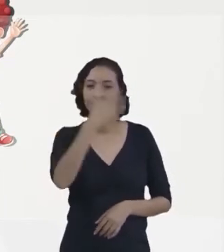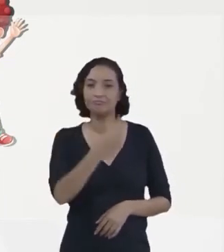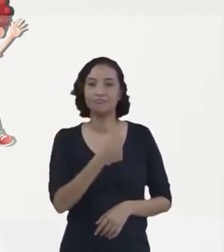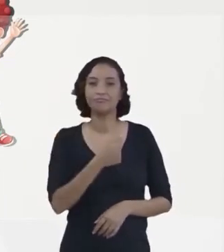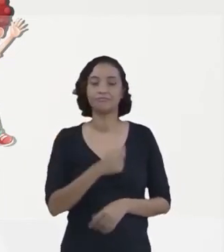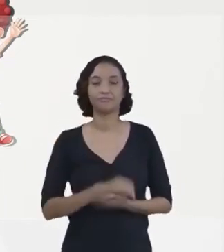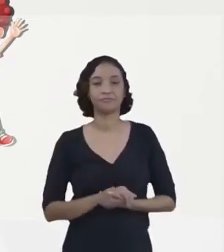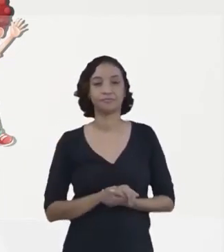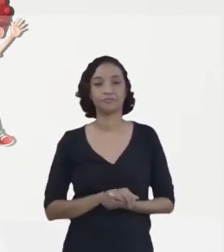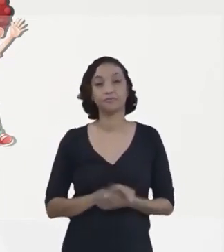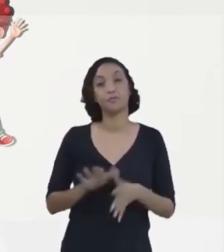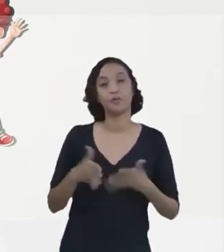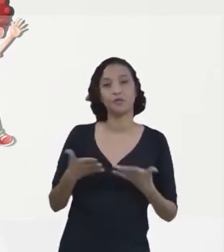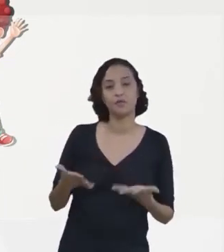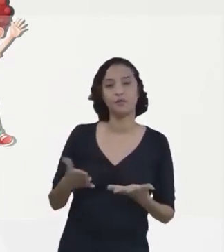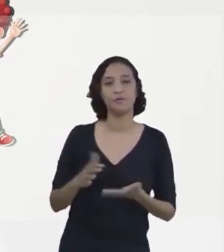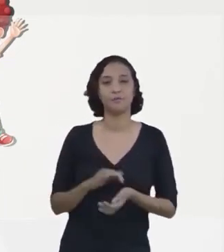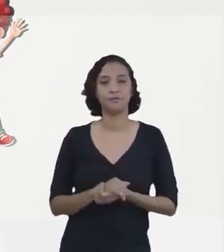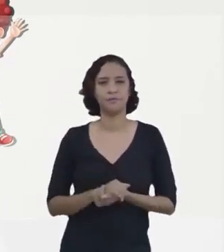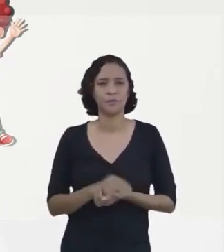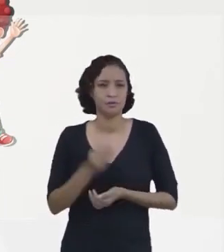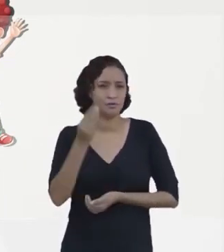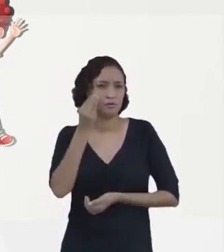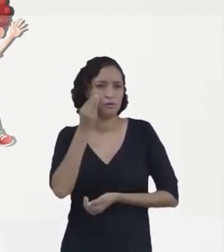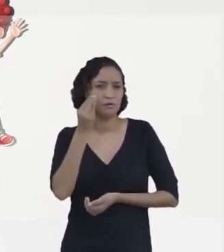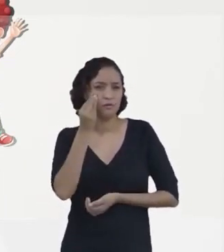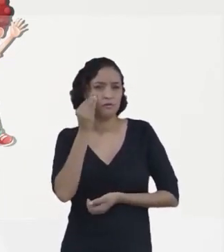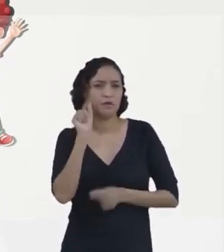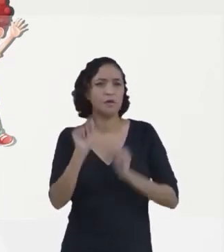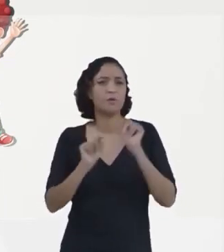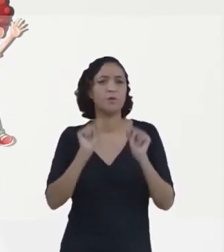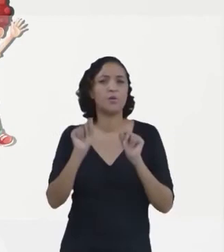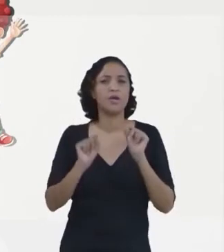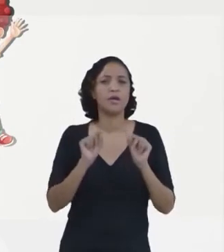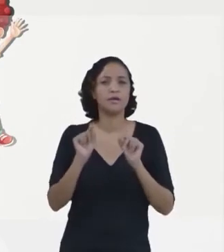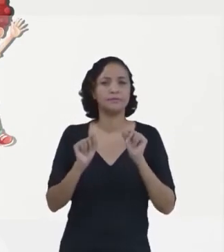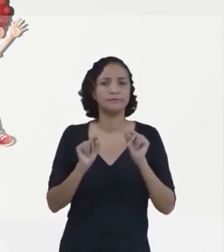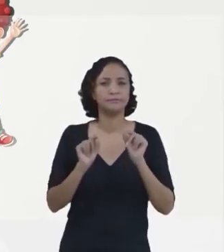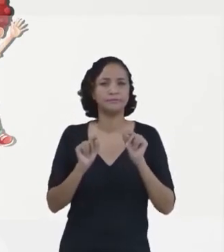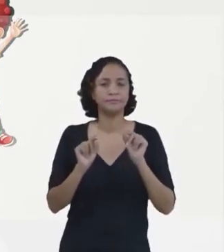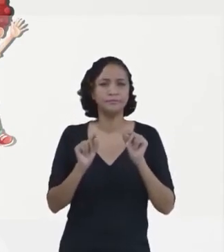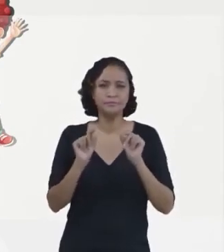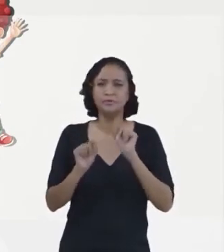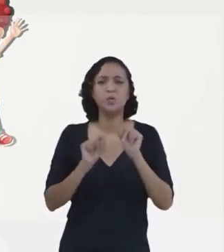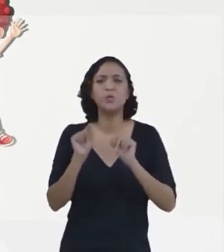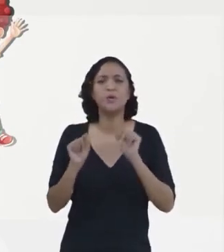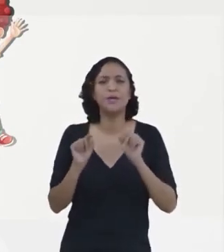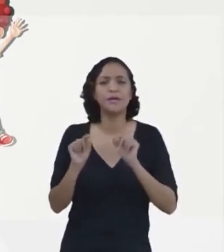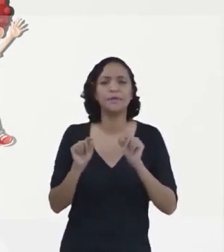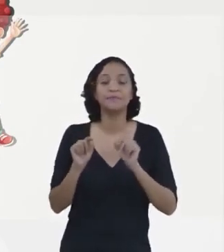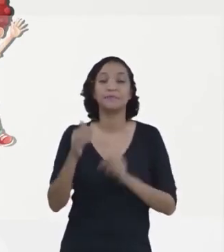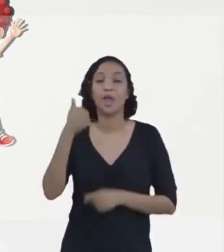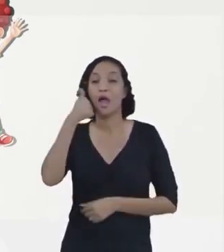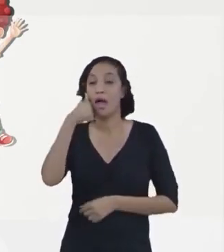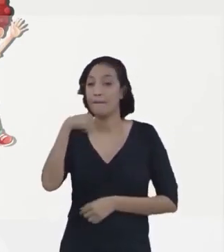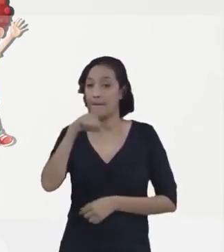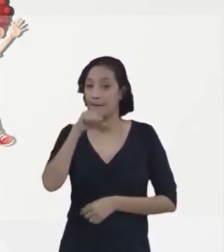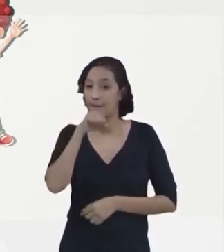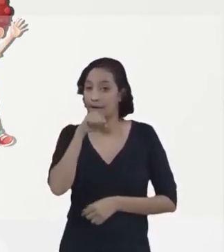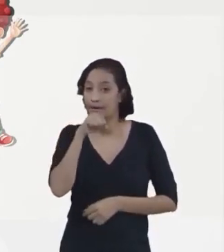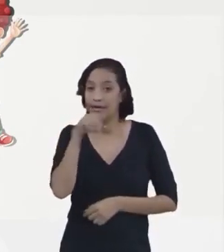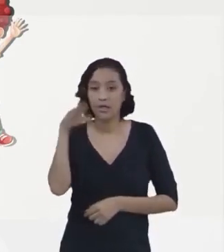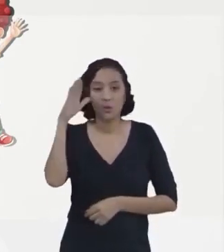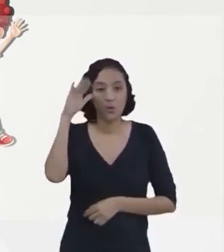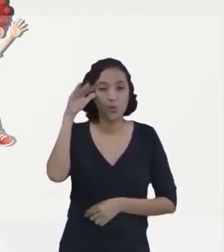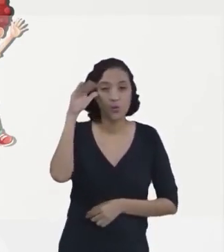eles foram para verificar o quê? Que a mãe deles queria, se eles estavam se desenvolvendo. O que é se